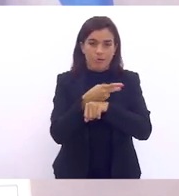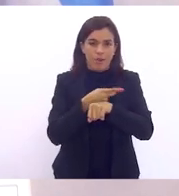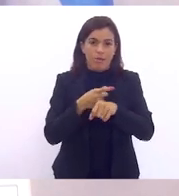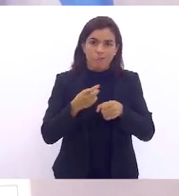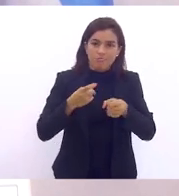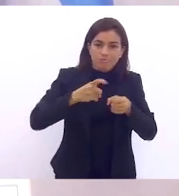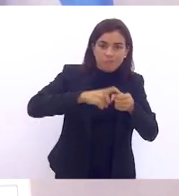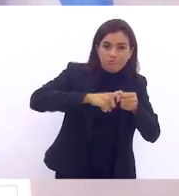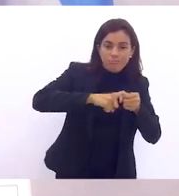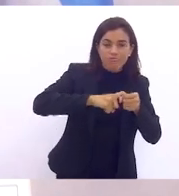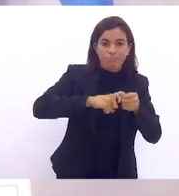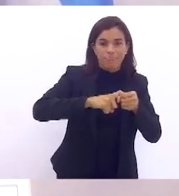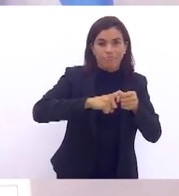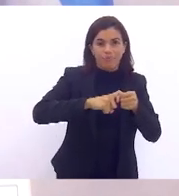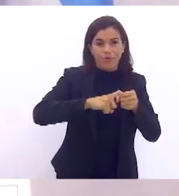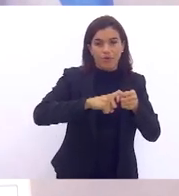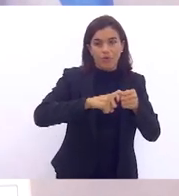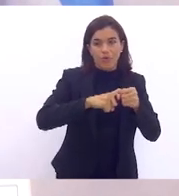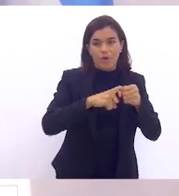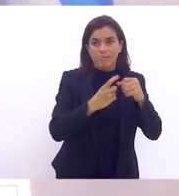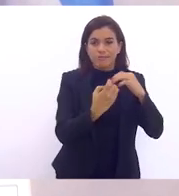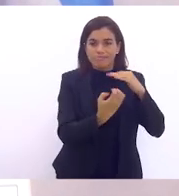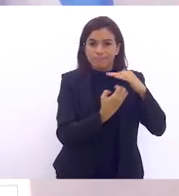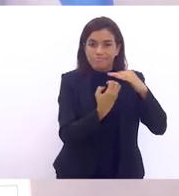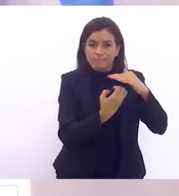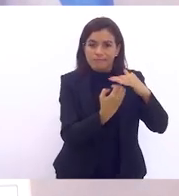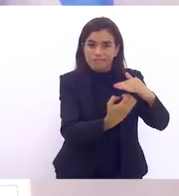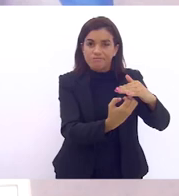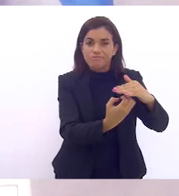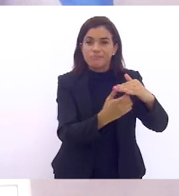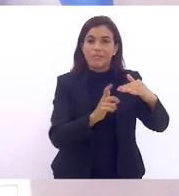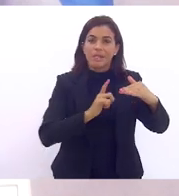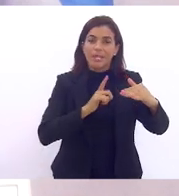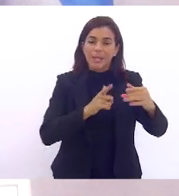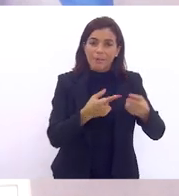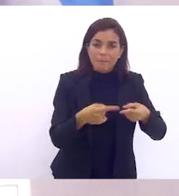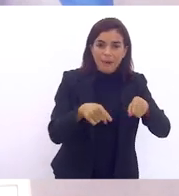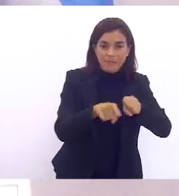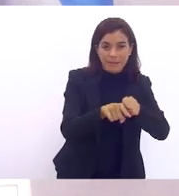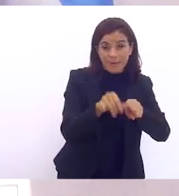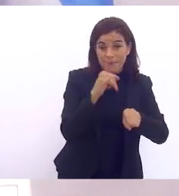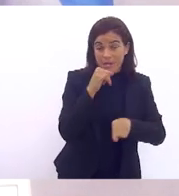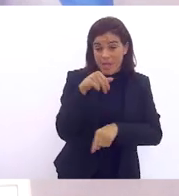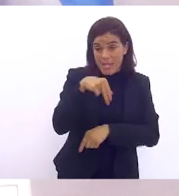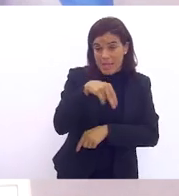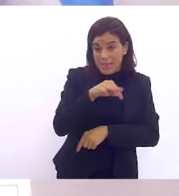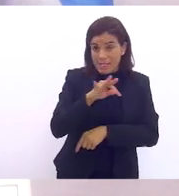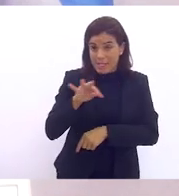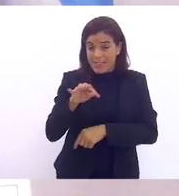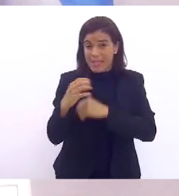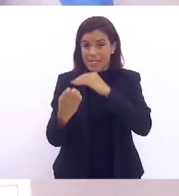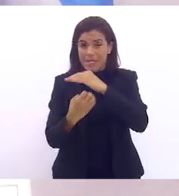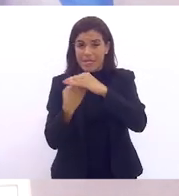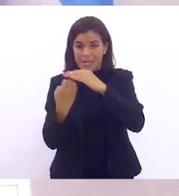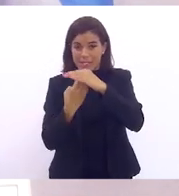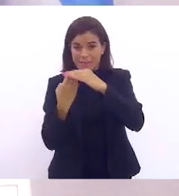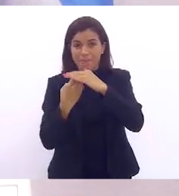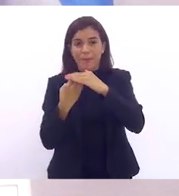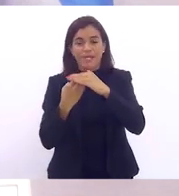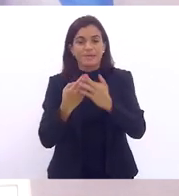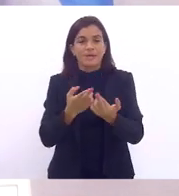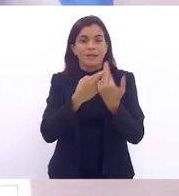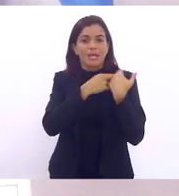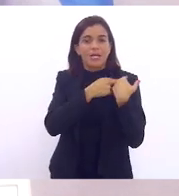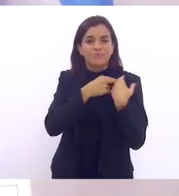né com os entes que de certa forma tem ali a parceria com vocês como a ntt as empresas de tags eu